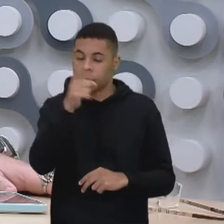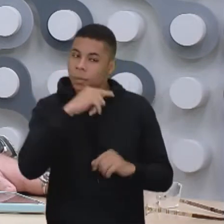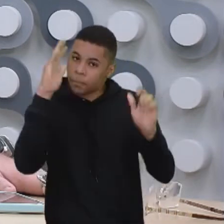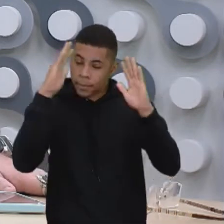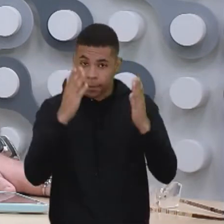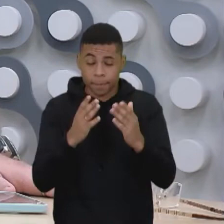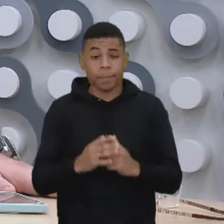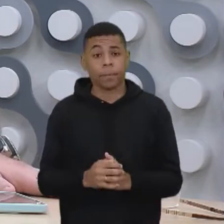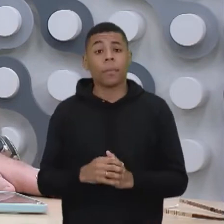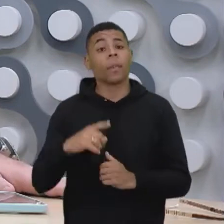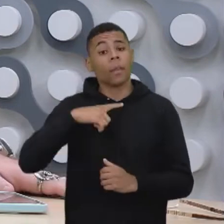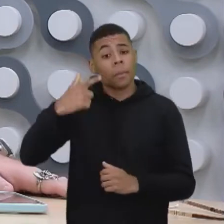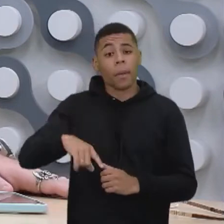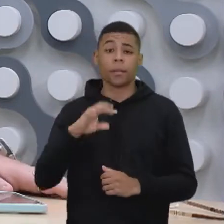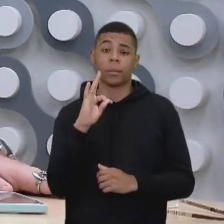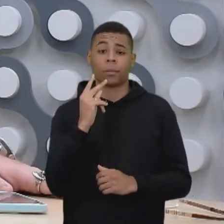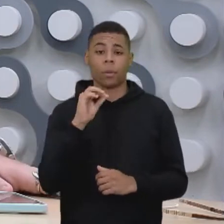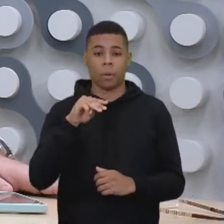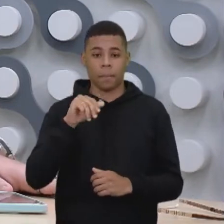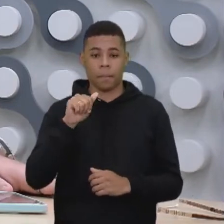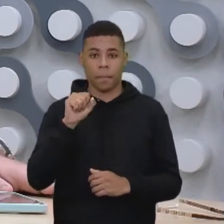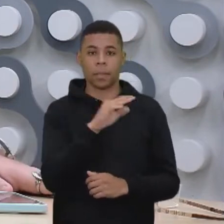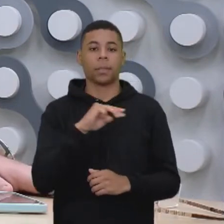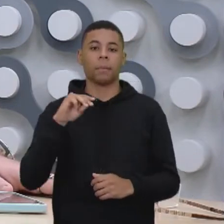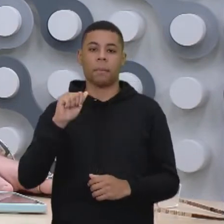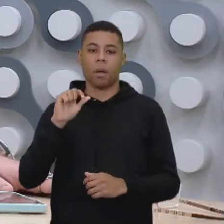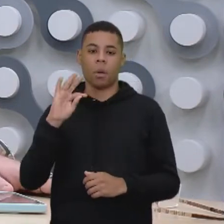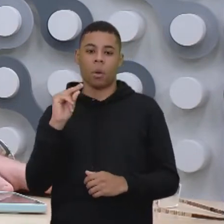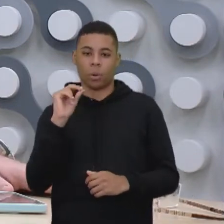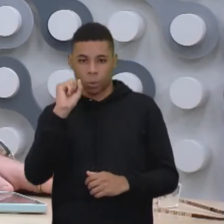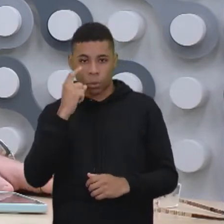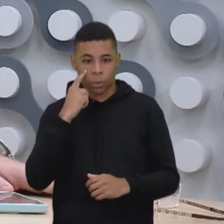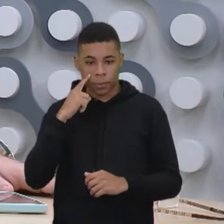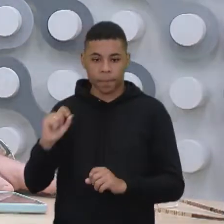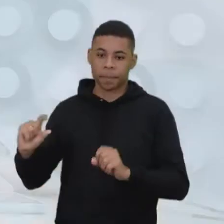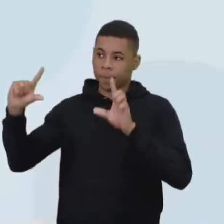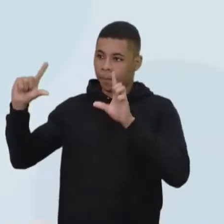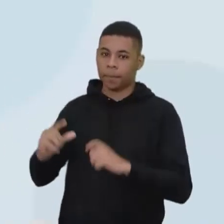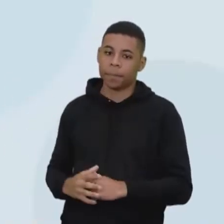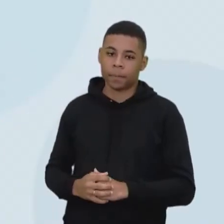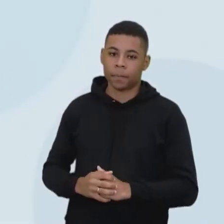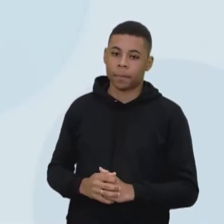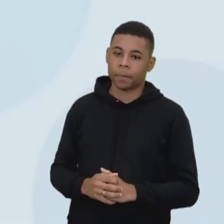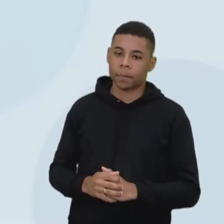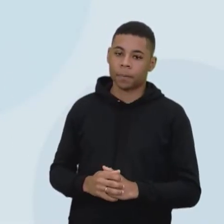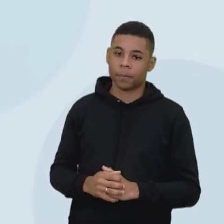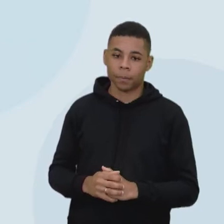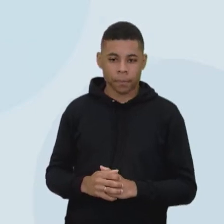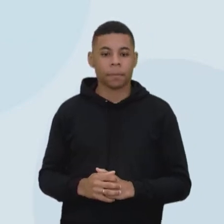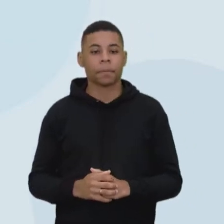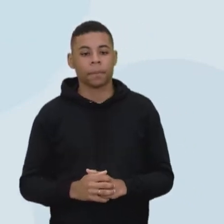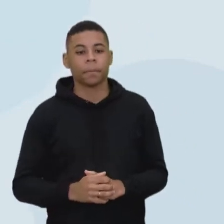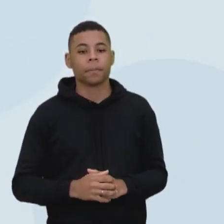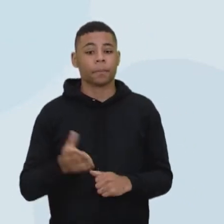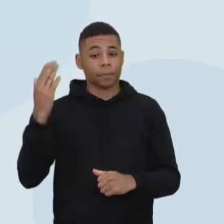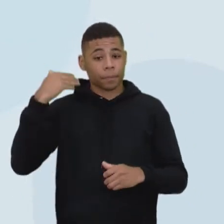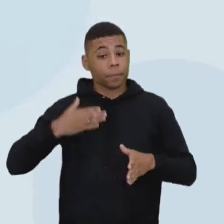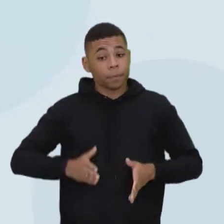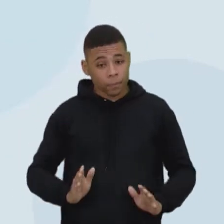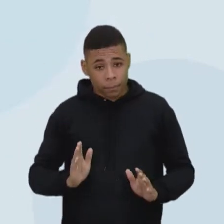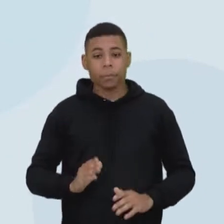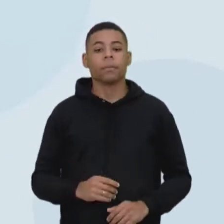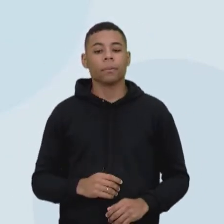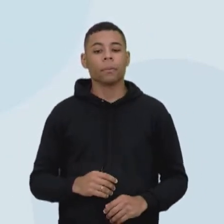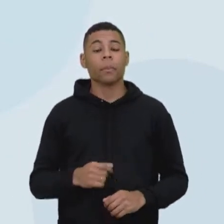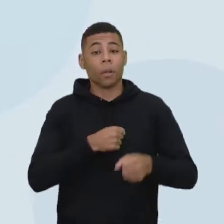temos aí Thomas Malthus. Tá aí na tela para vocês. Então tá lá, ó. Thomas Robert Malthus, que nasceu em 14